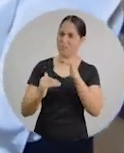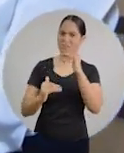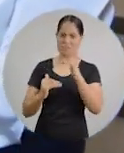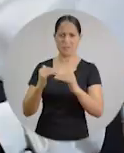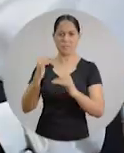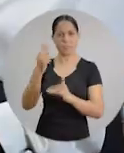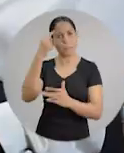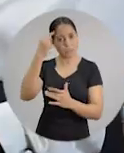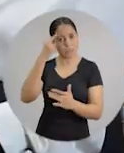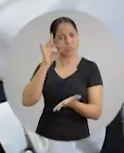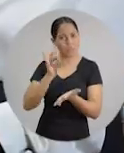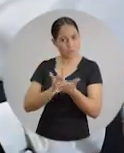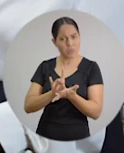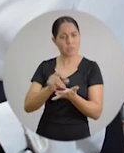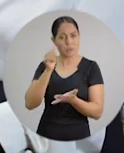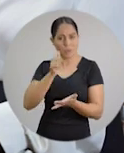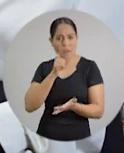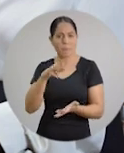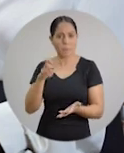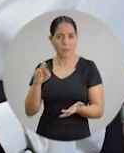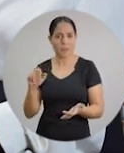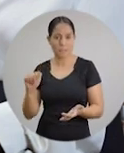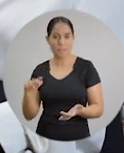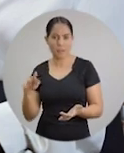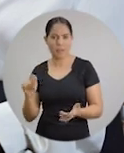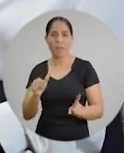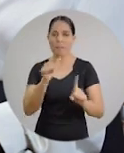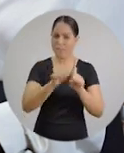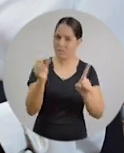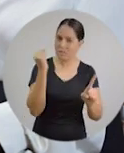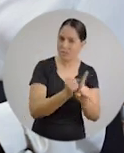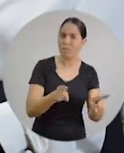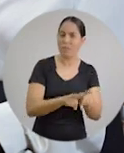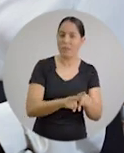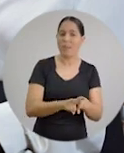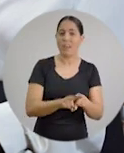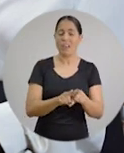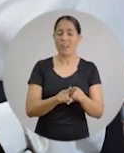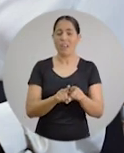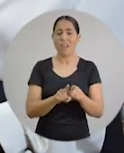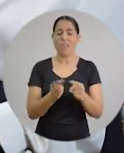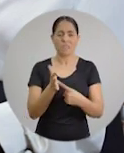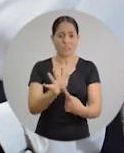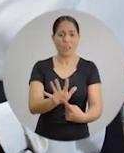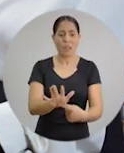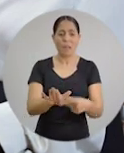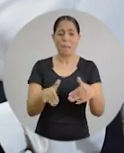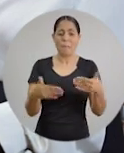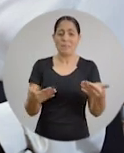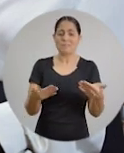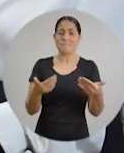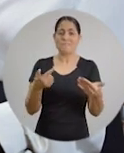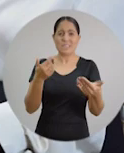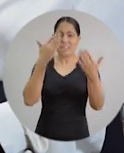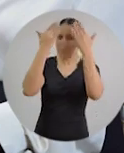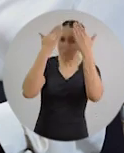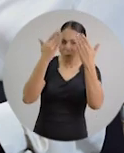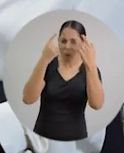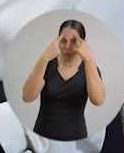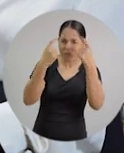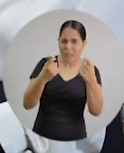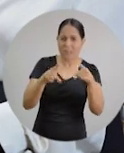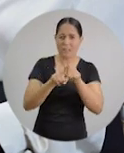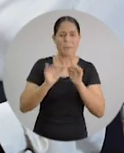aí com o passar dos anos, pensando na mulher. Lei Maria da Penha, feminicídio que a gente consegue destacar, mas a violência